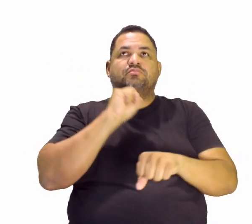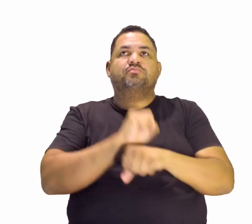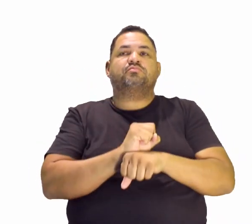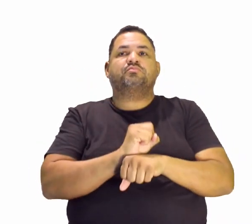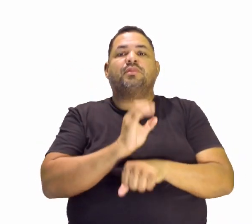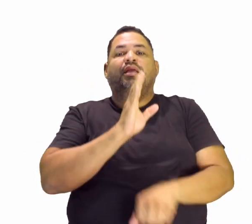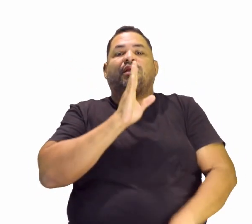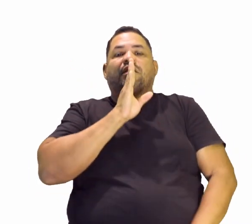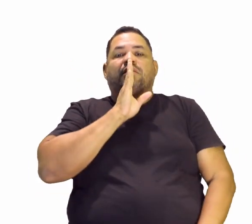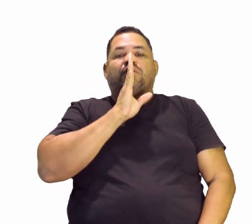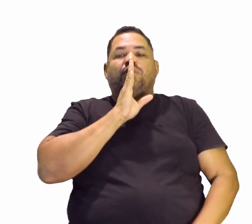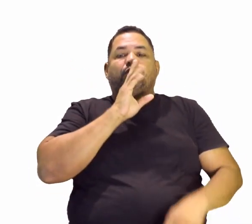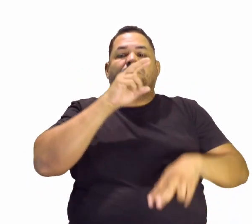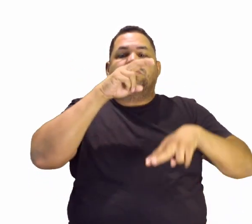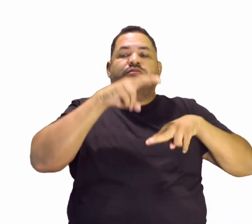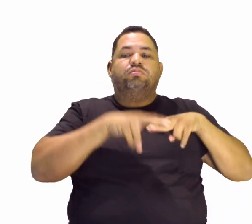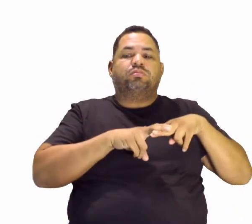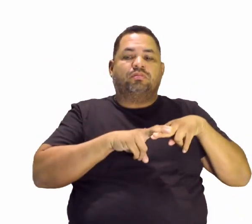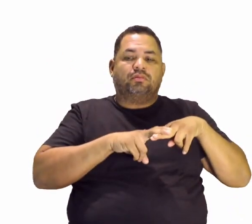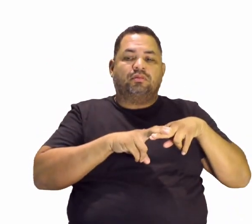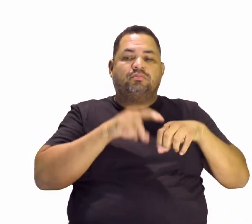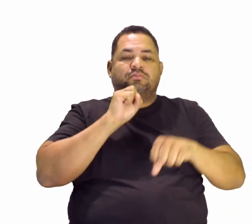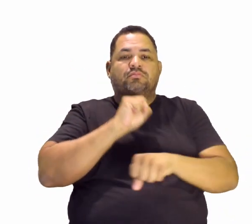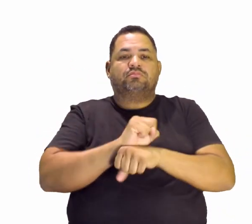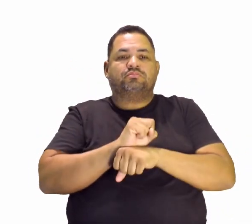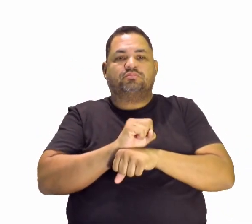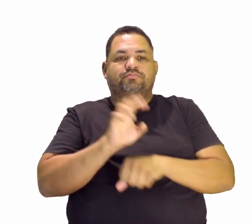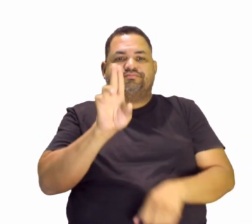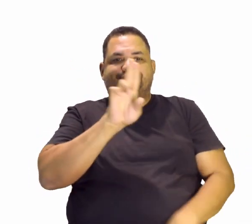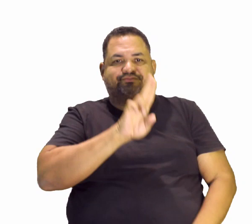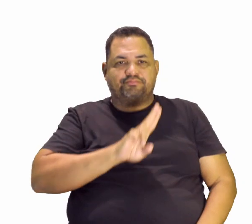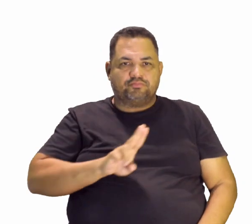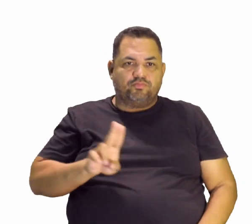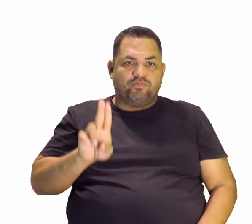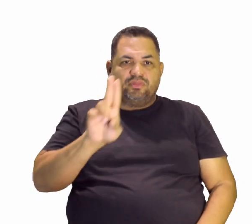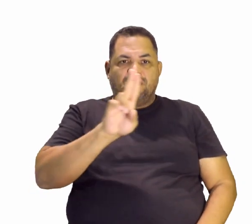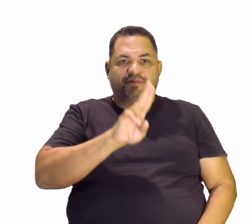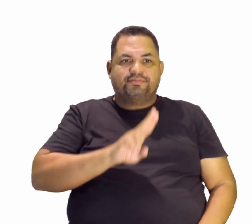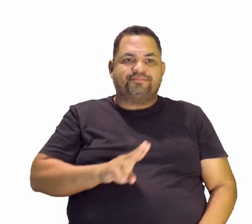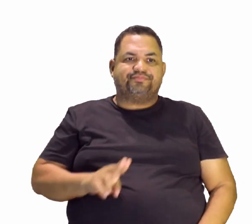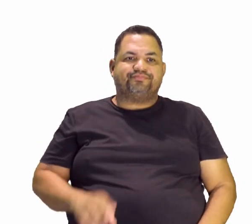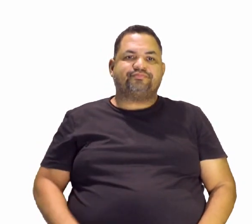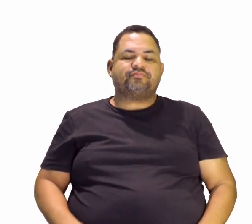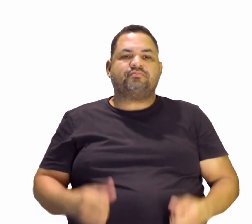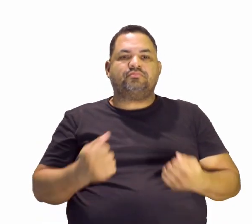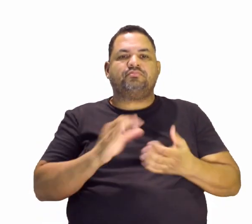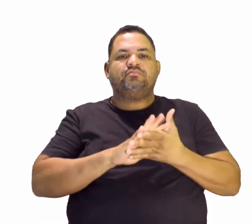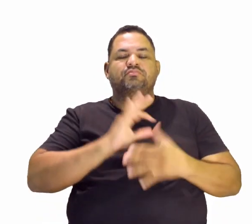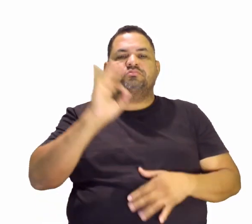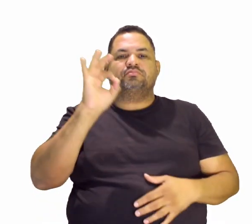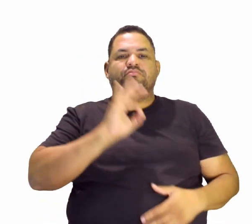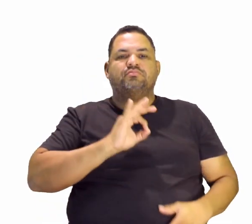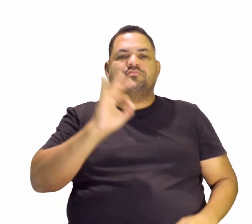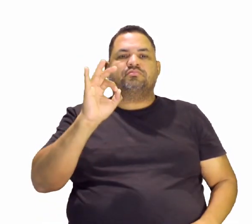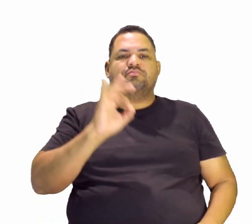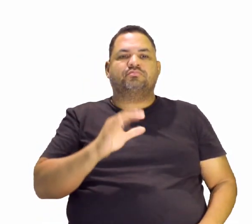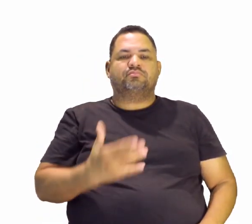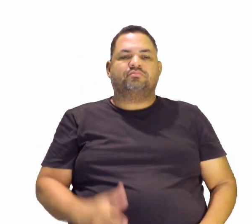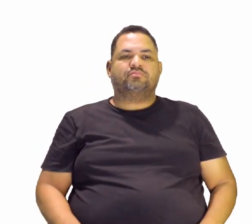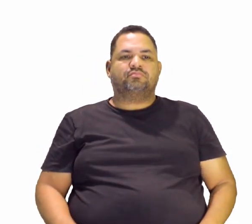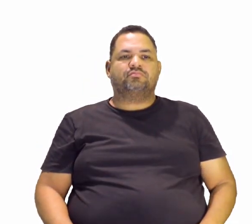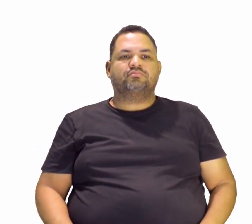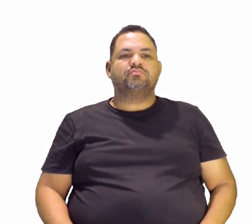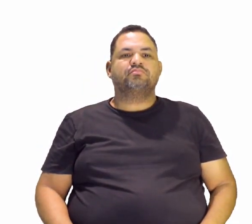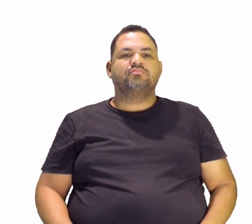repouso, tá? Eu estou em repouso, eu estou me utilizando dessas porcentagens aí que vocês estão